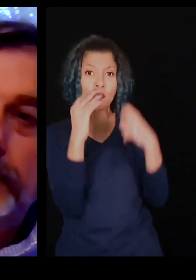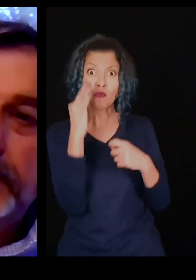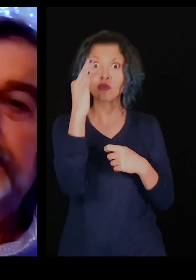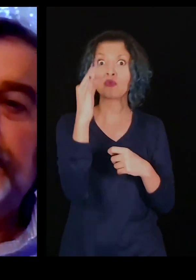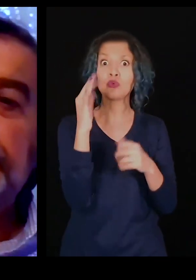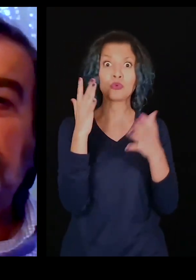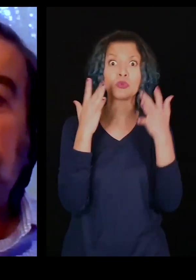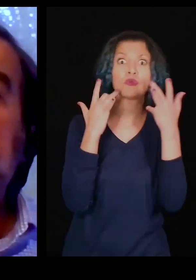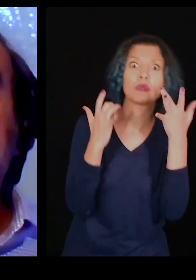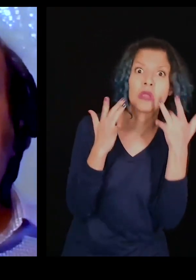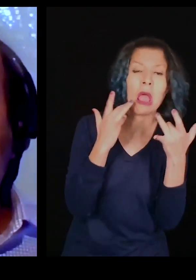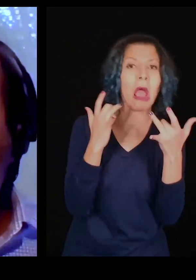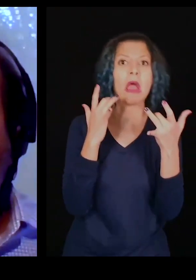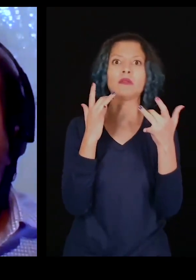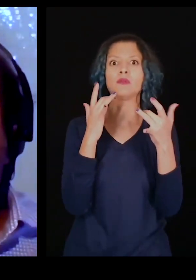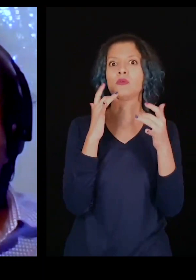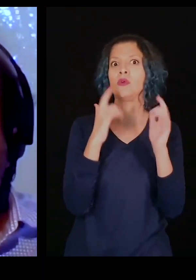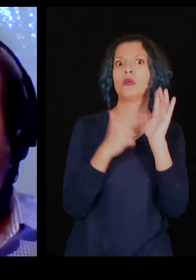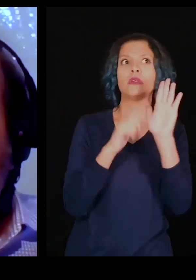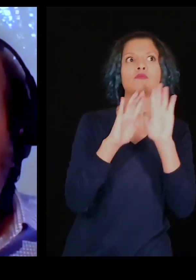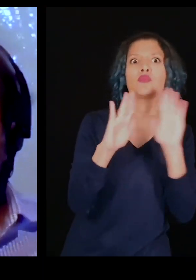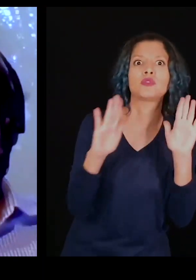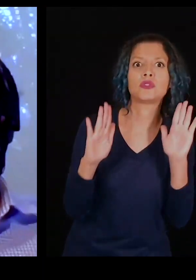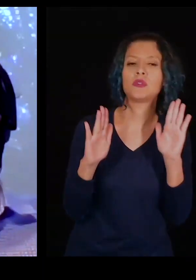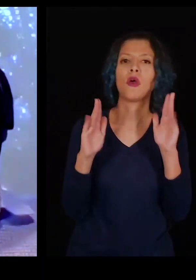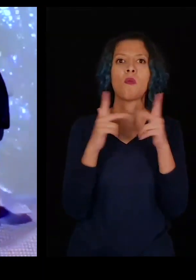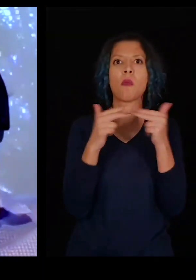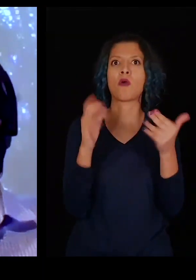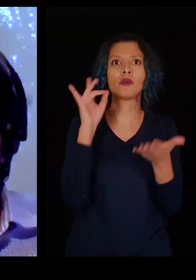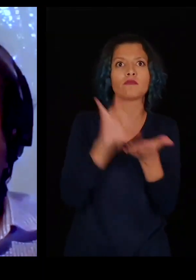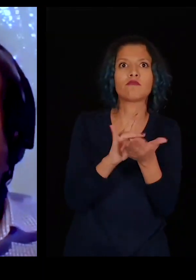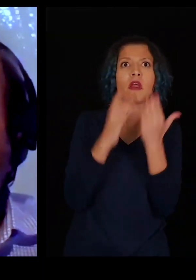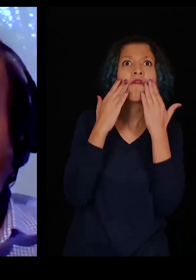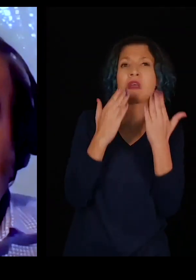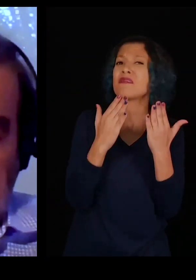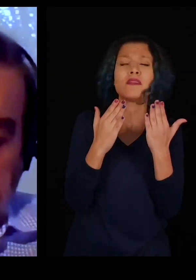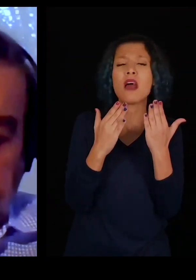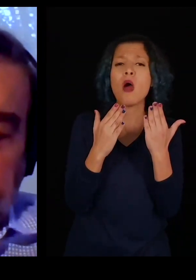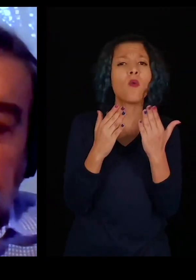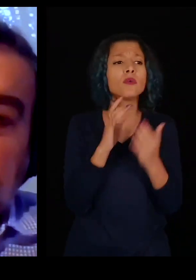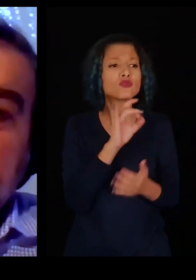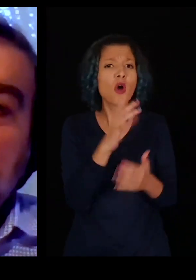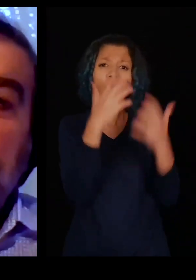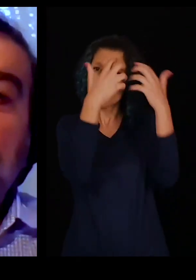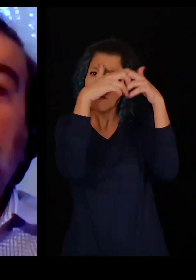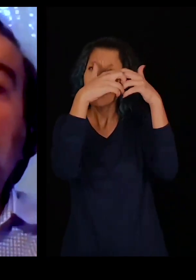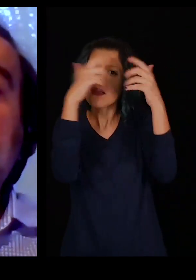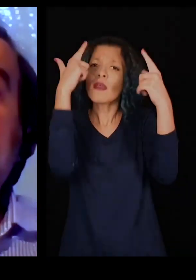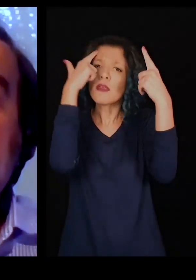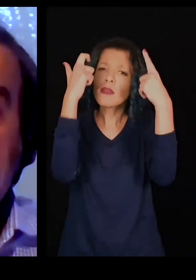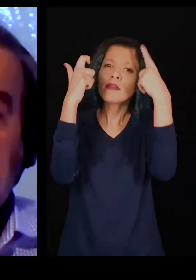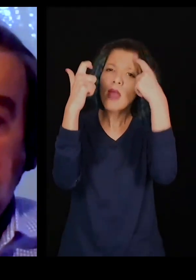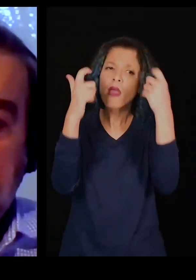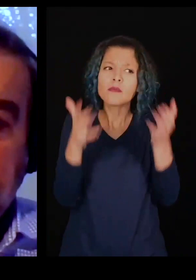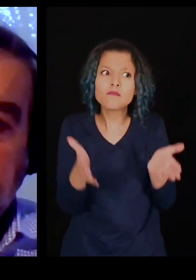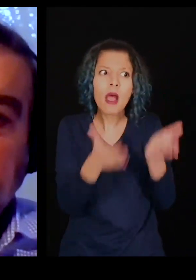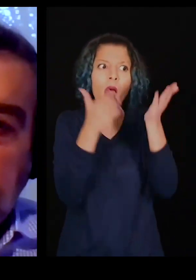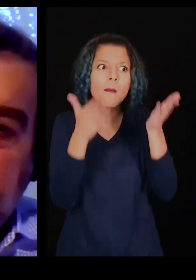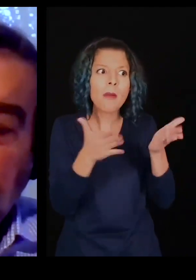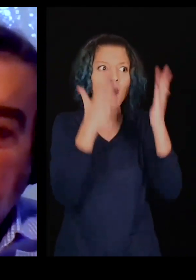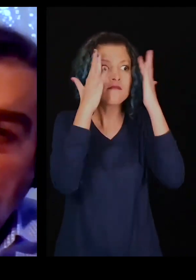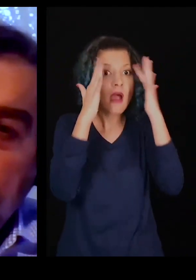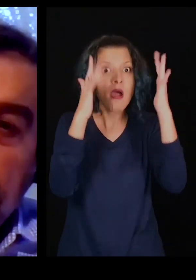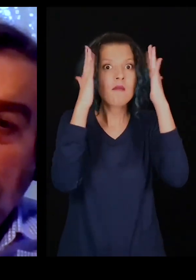ou numa iniciativa física concreta, mas isso você estimula o florescer de